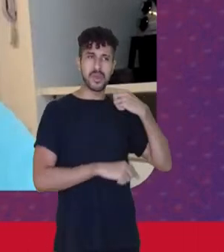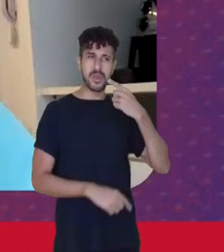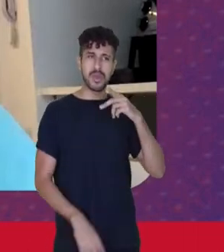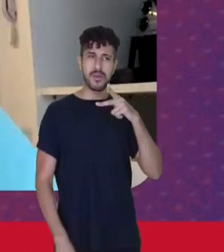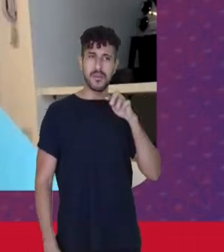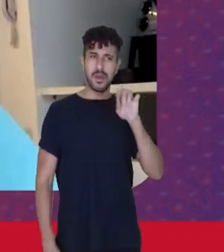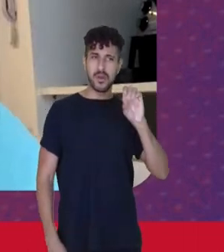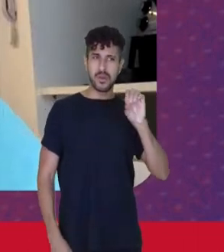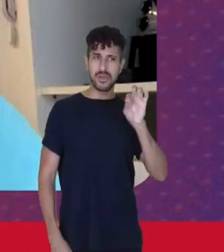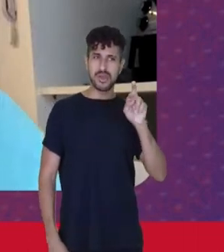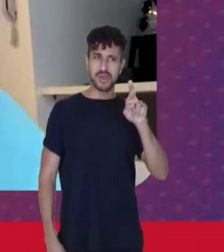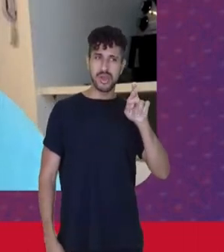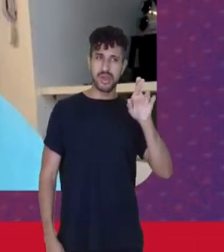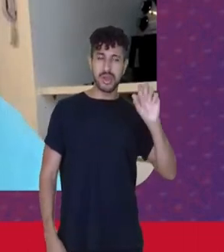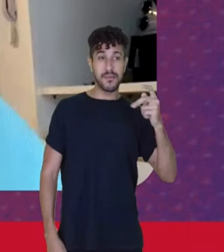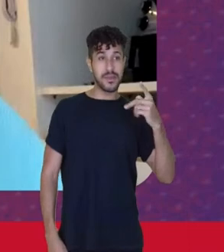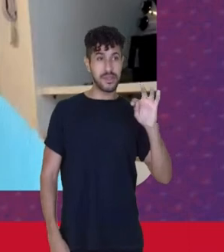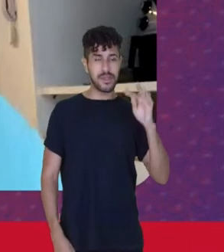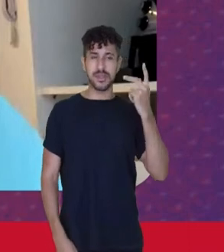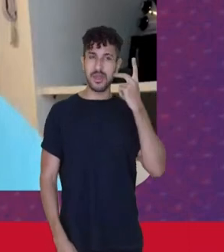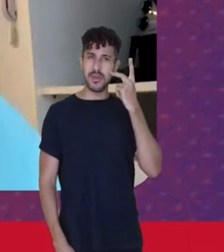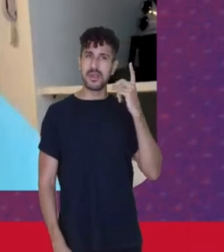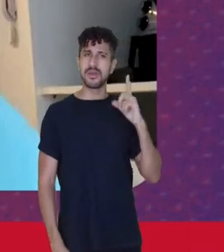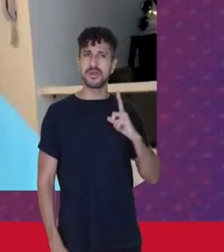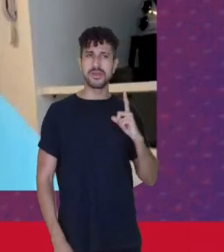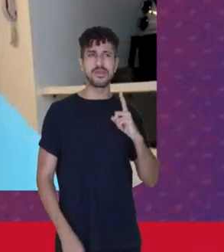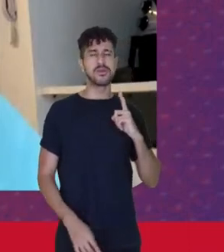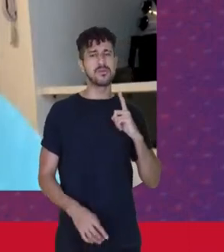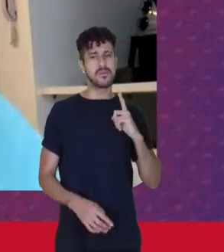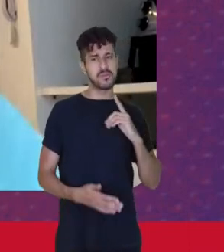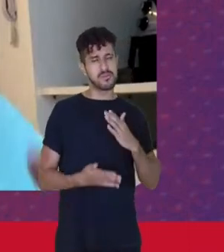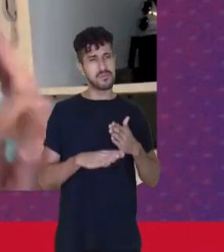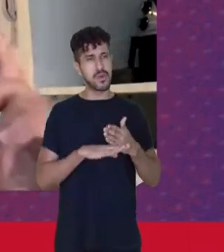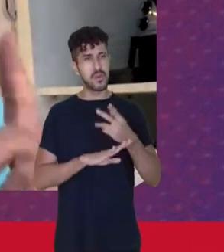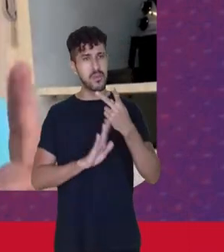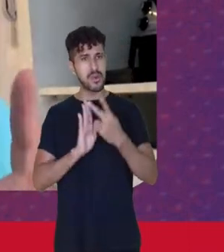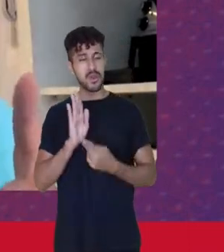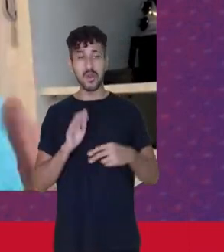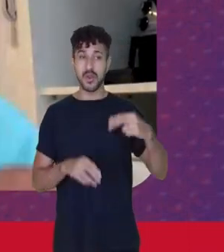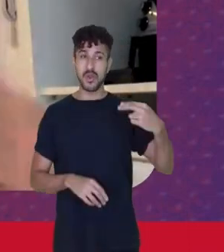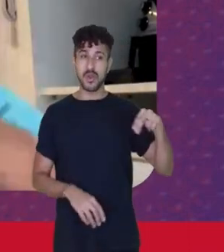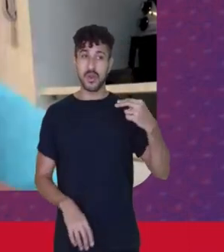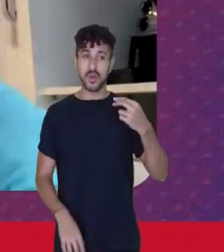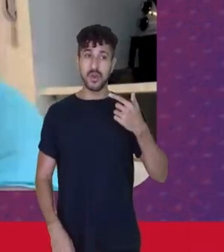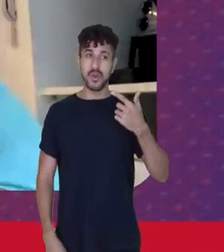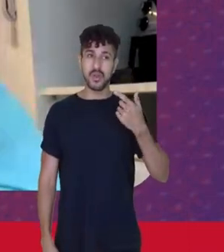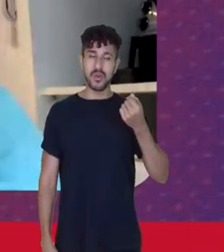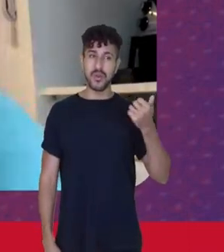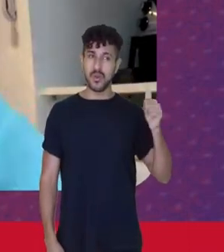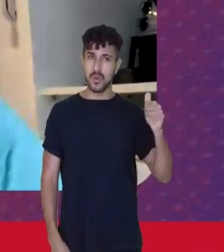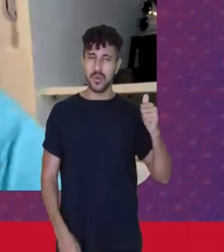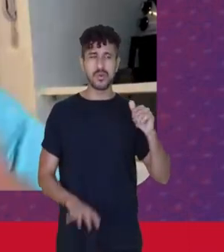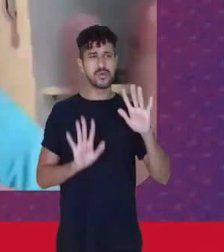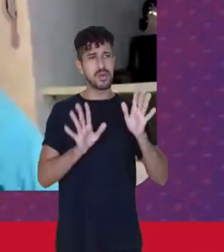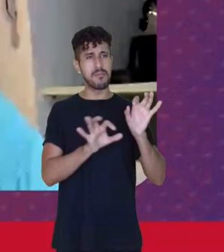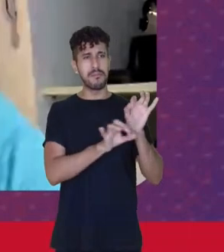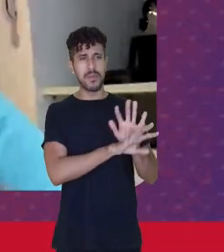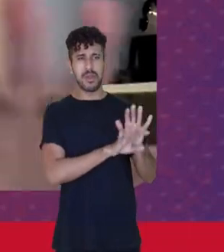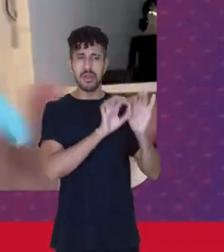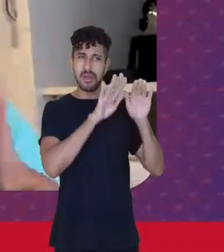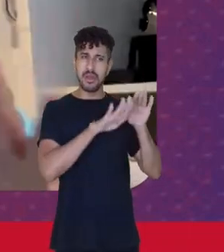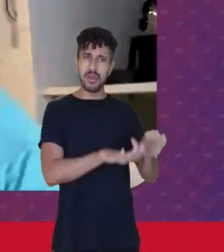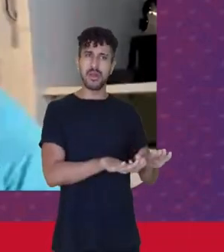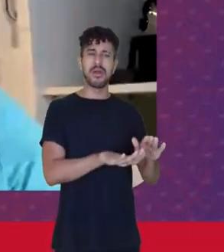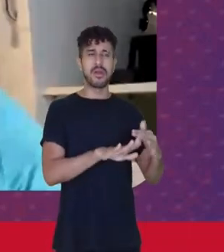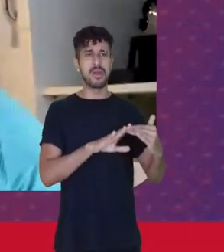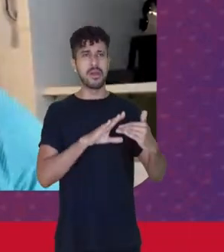Paulo Teixeira, né, PT de São Paulo, que tinha dado entrada no projeto em novembro de 2011. Estava lá, paradinho, né? Não